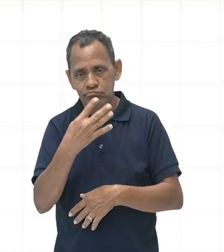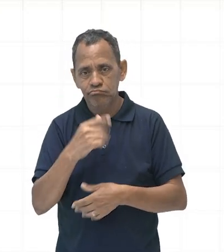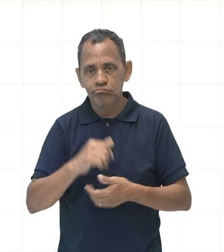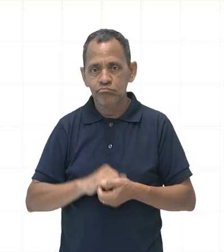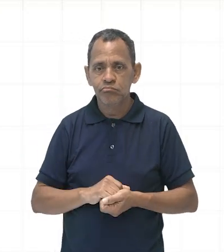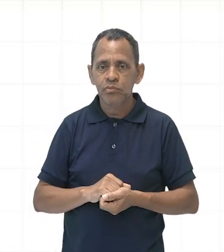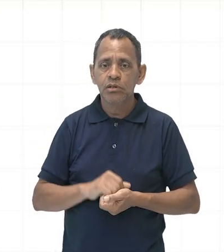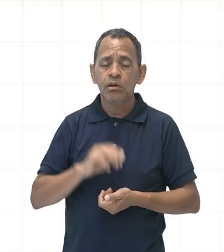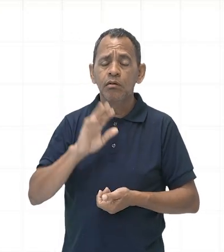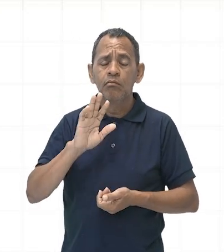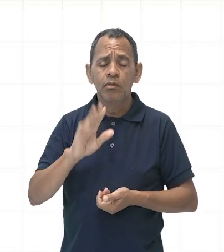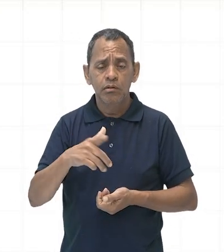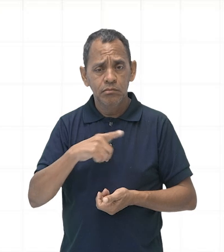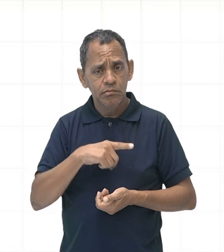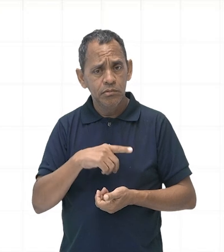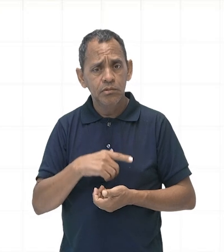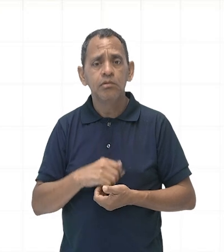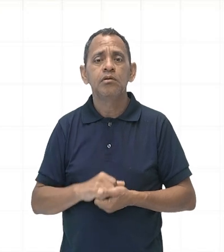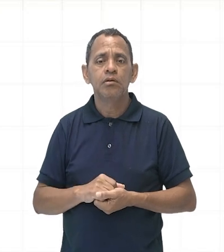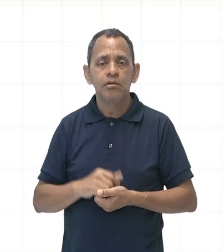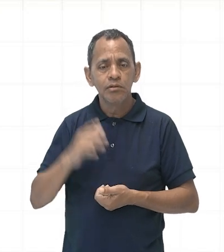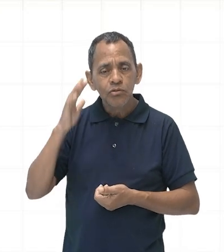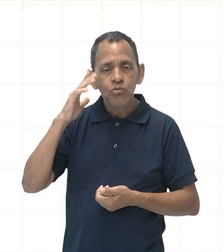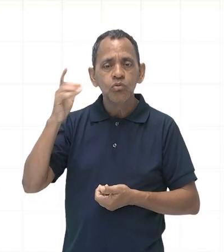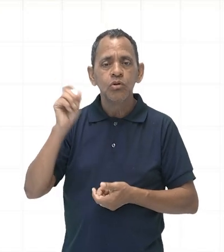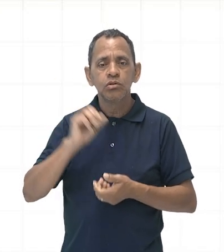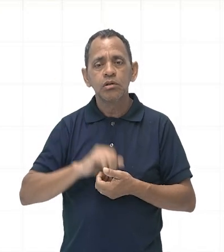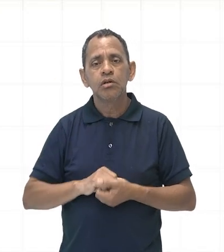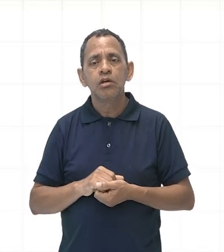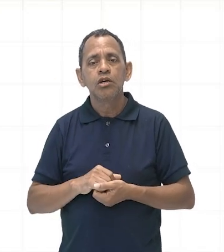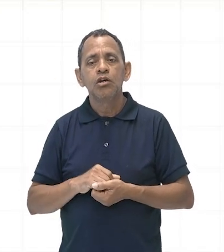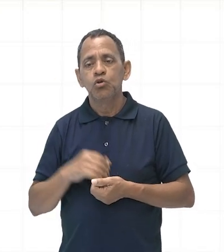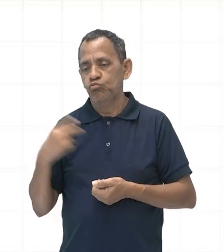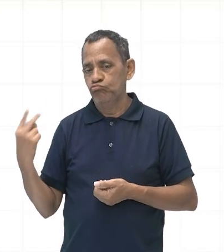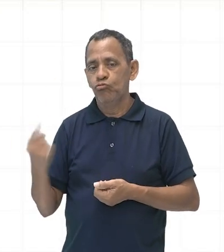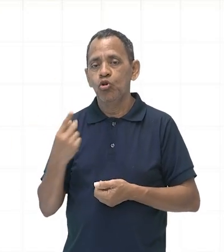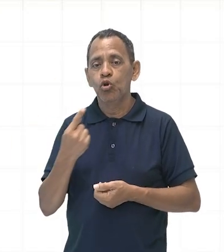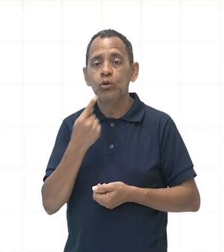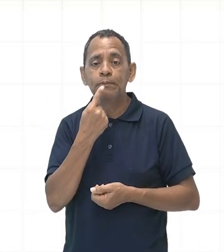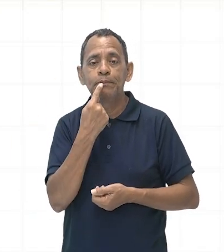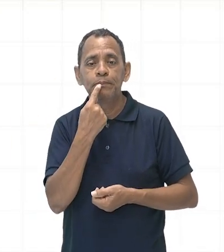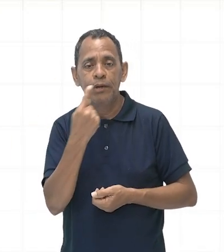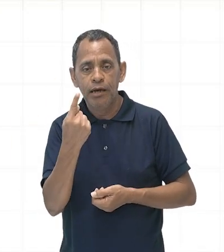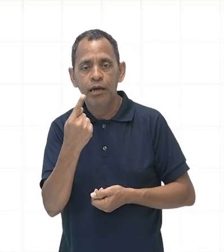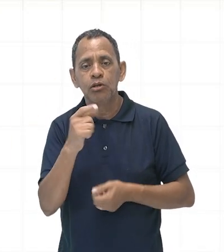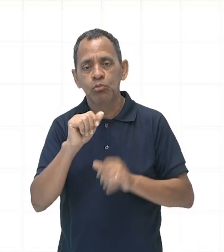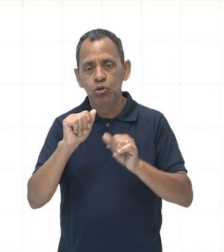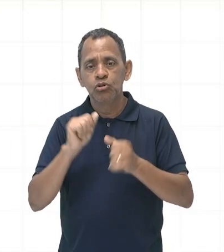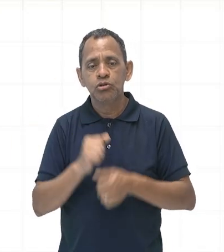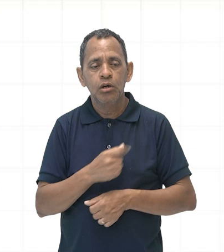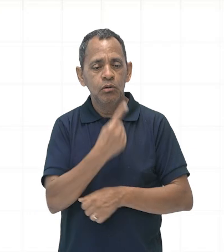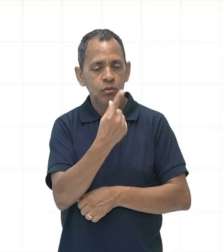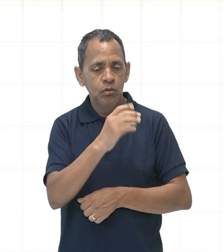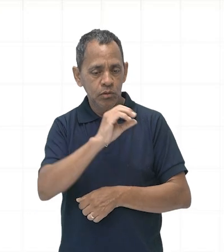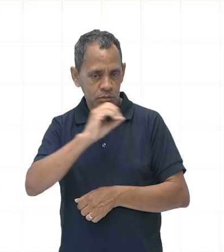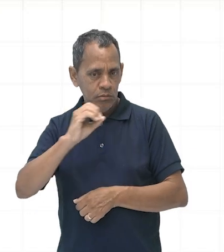casos que os valores estejam arredondados, aproximados, poderia muito bem ser 1000